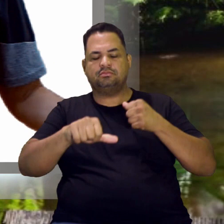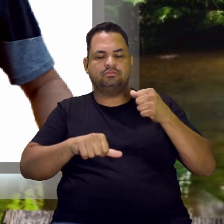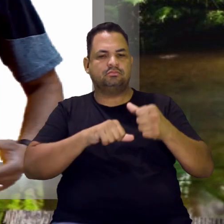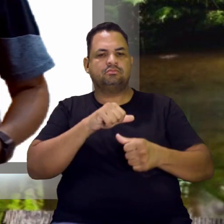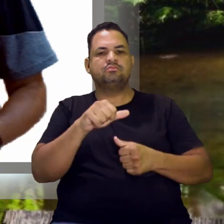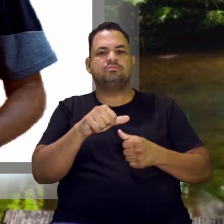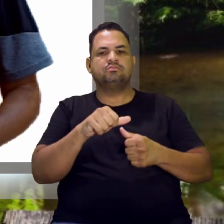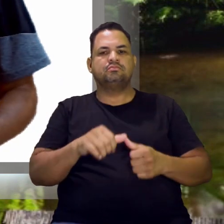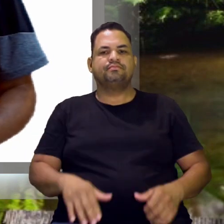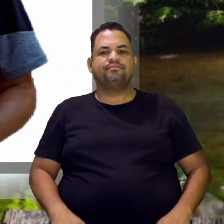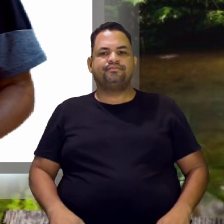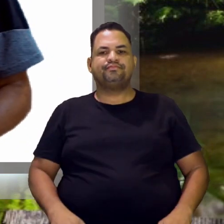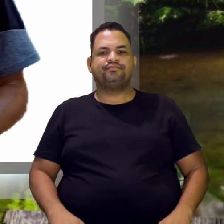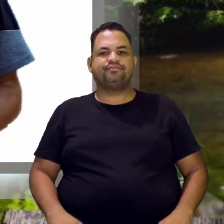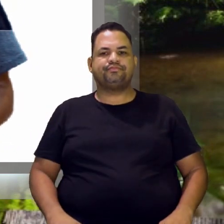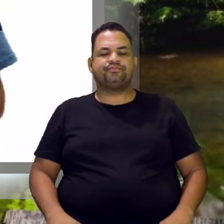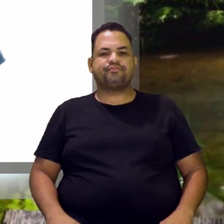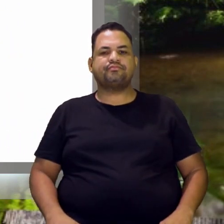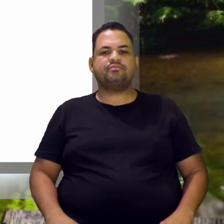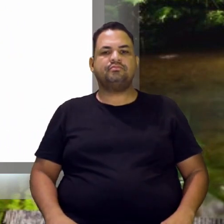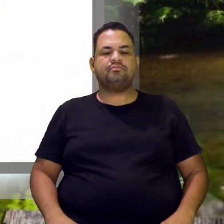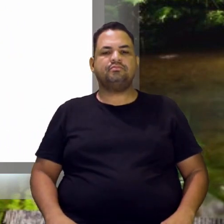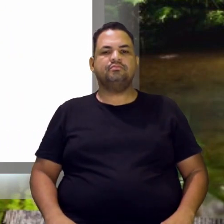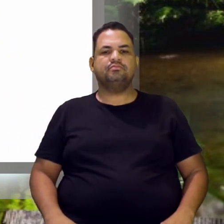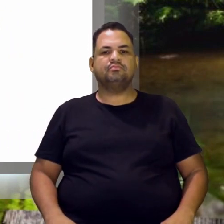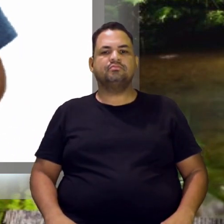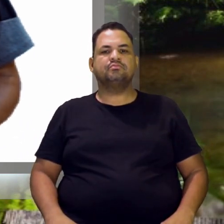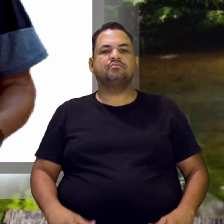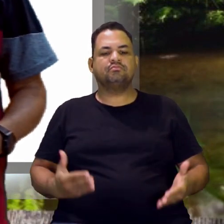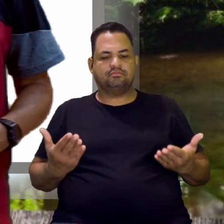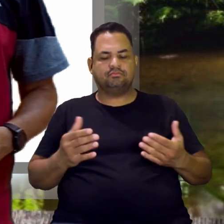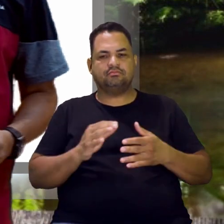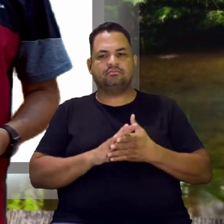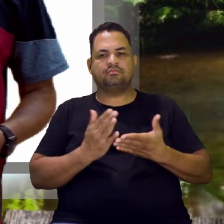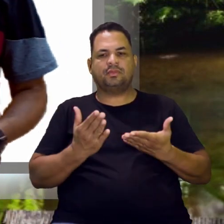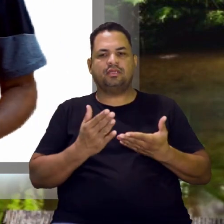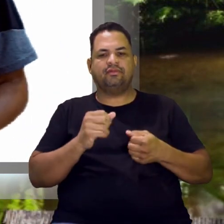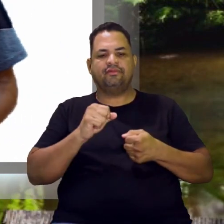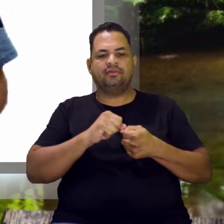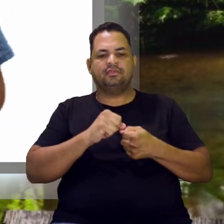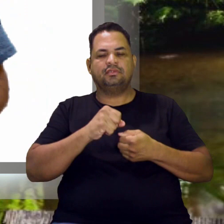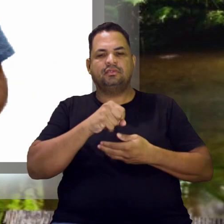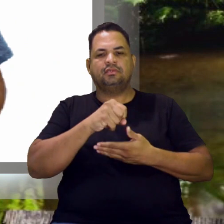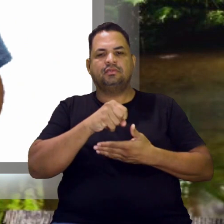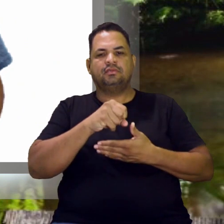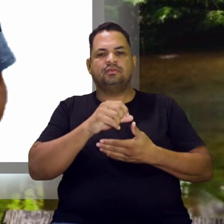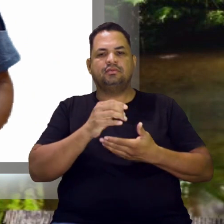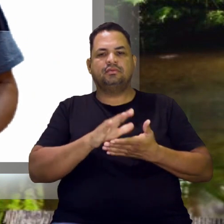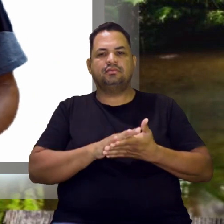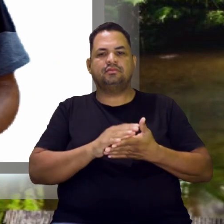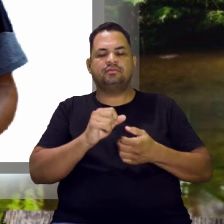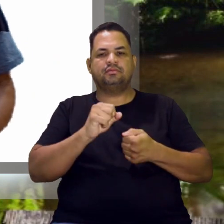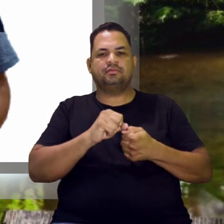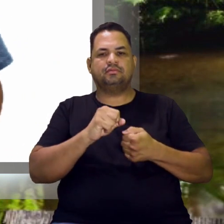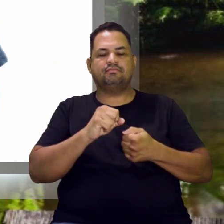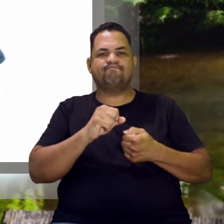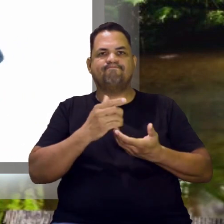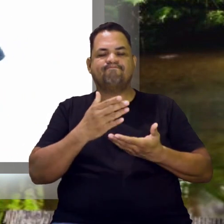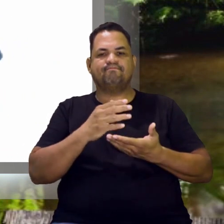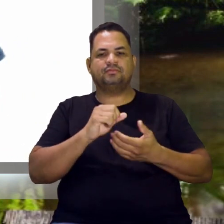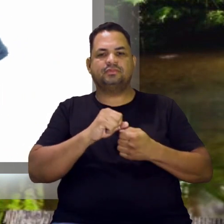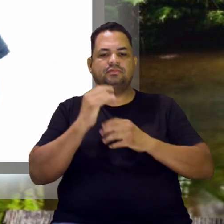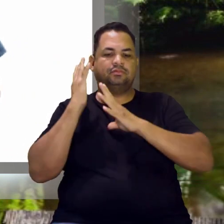alterações, aliás. Tá bom? Então é isso aí. Ficamos aqui na nossa atividade, agora ficamos aqui na